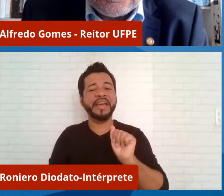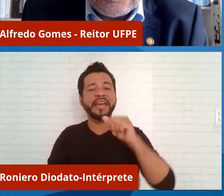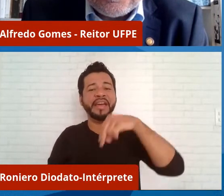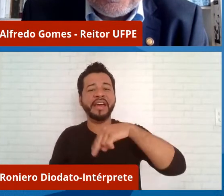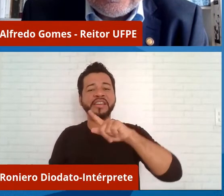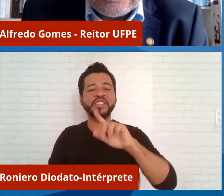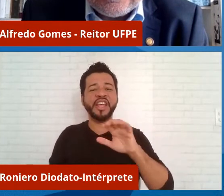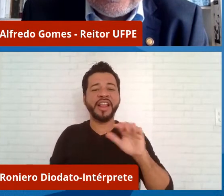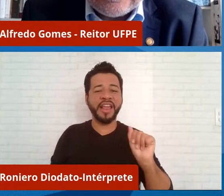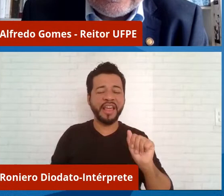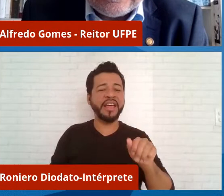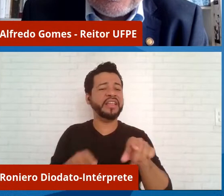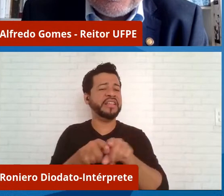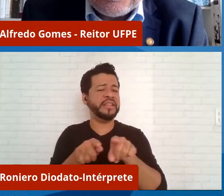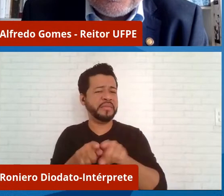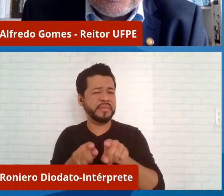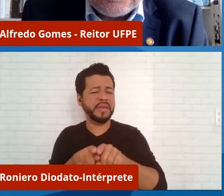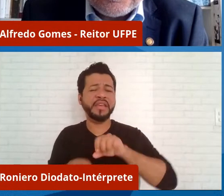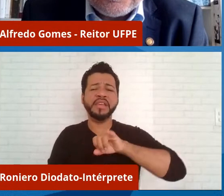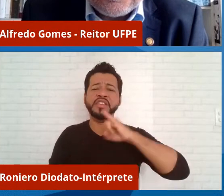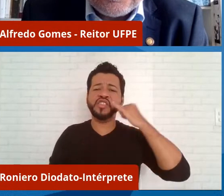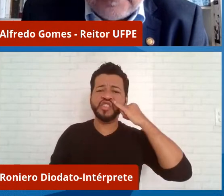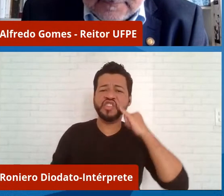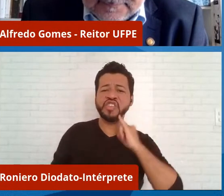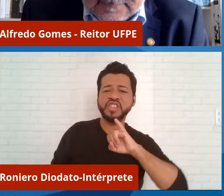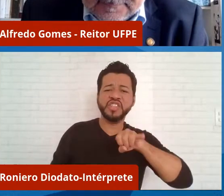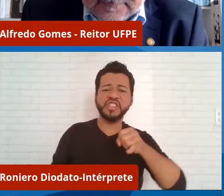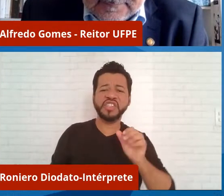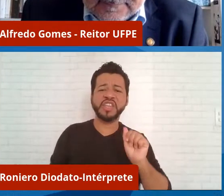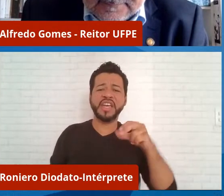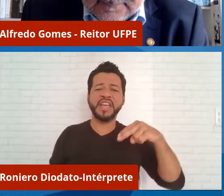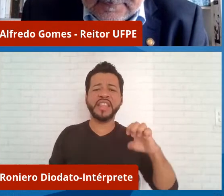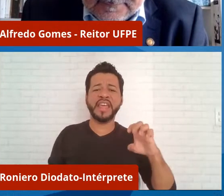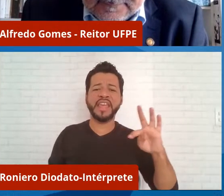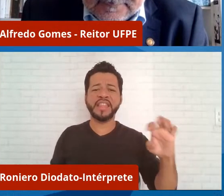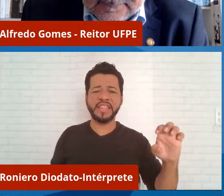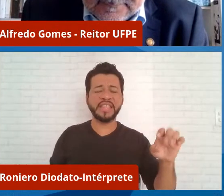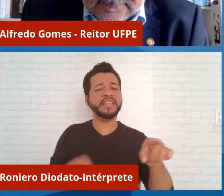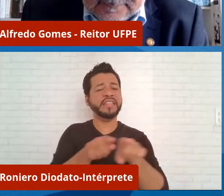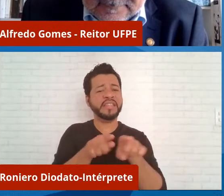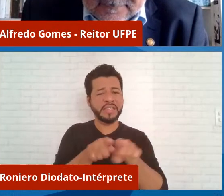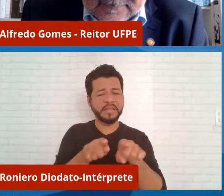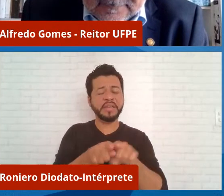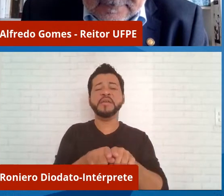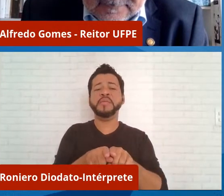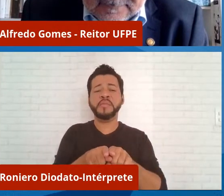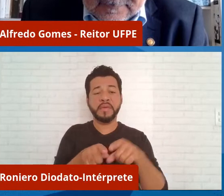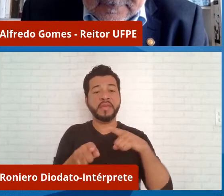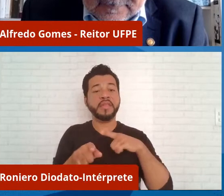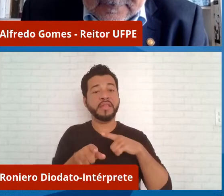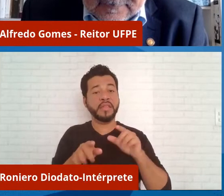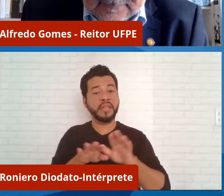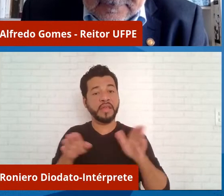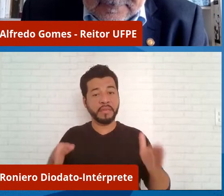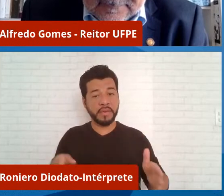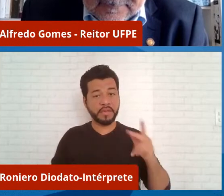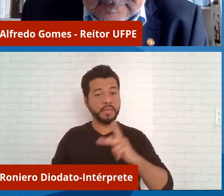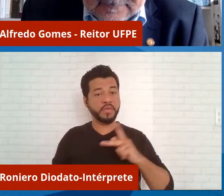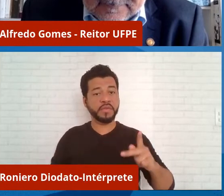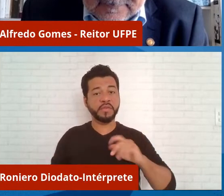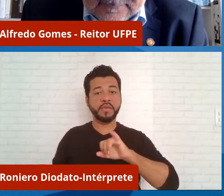Ivani Pino, Janete Azevedo, e eu queria registrar que nessa mesa estaria também o professor Jamil Cury, que está